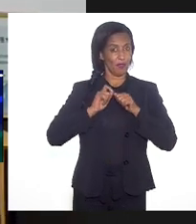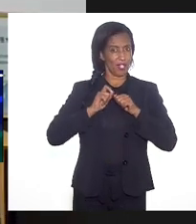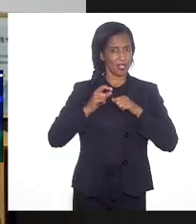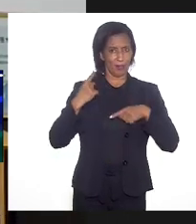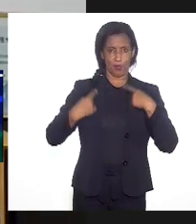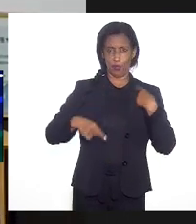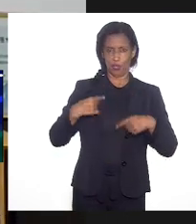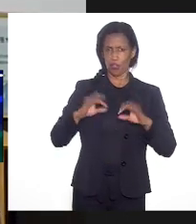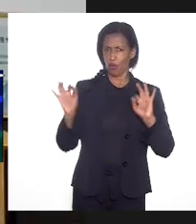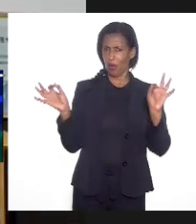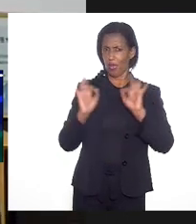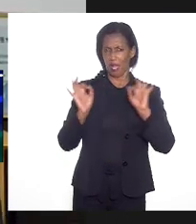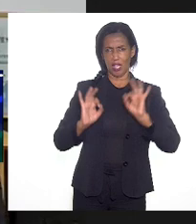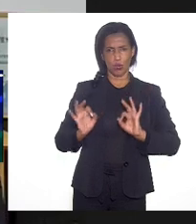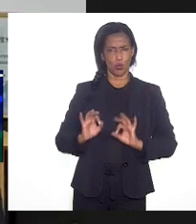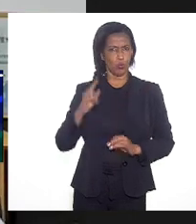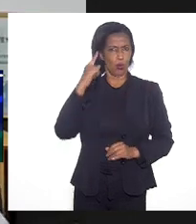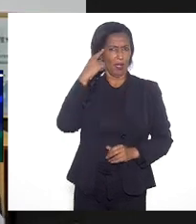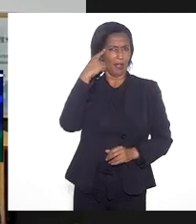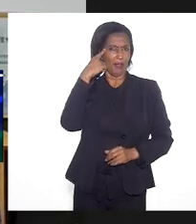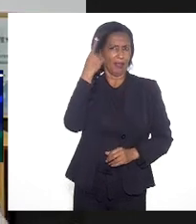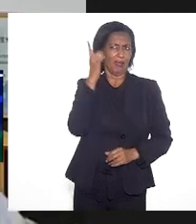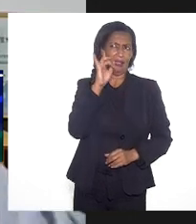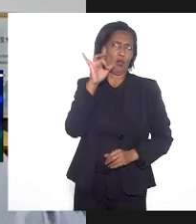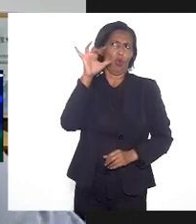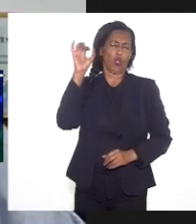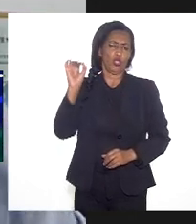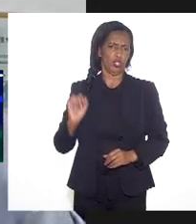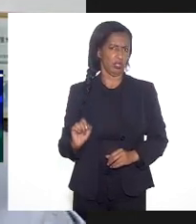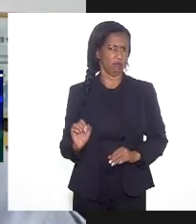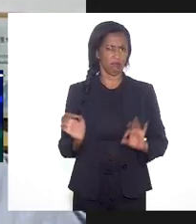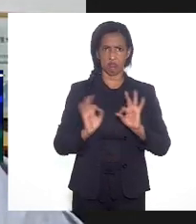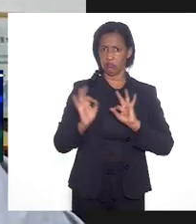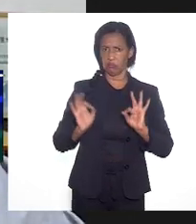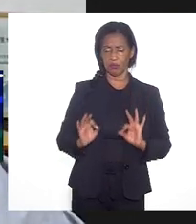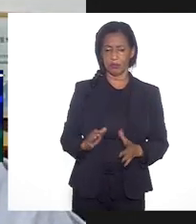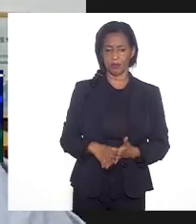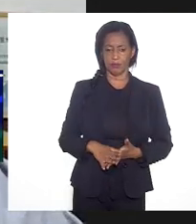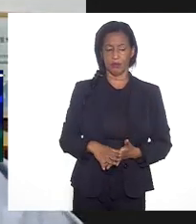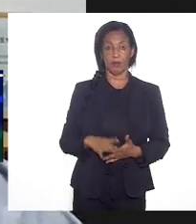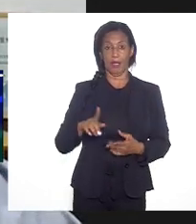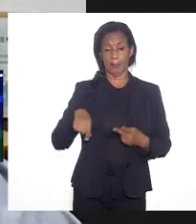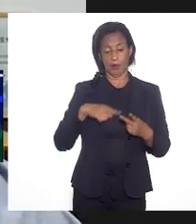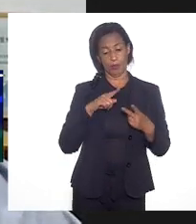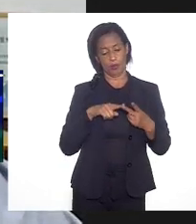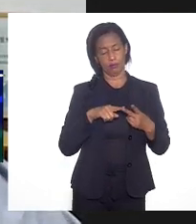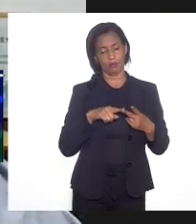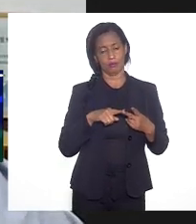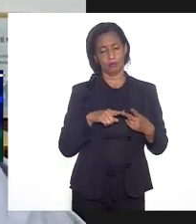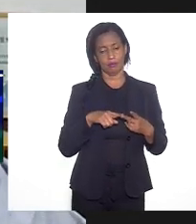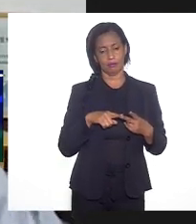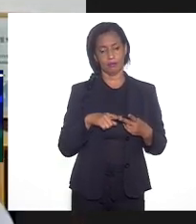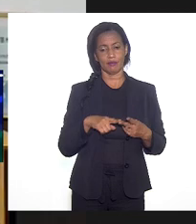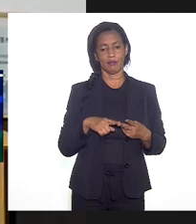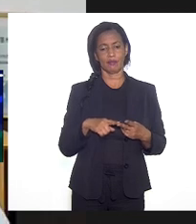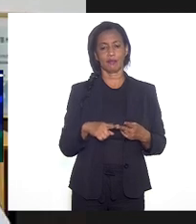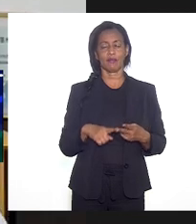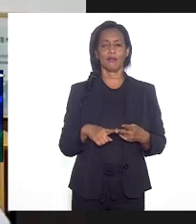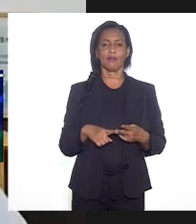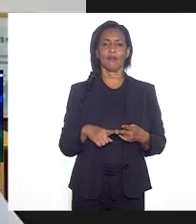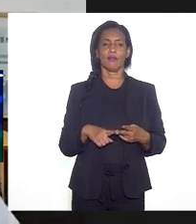nem tudo é ideologia. Muito pelo contrário, não tem nada de ideologia. Então, mais um ponto.